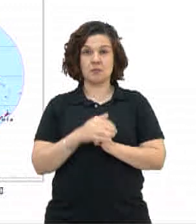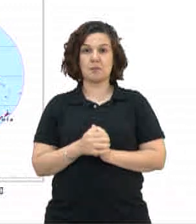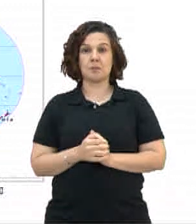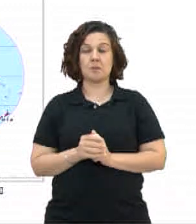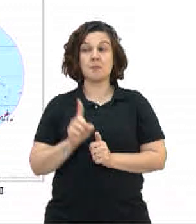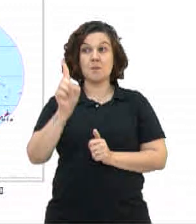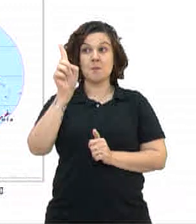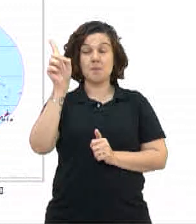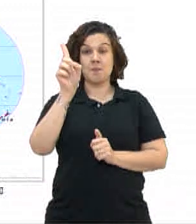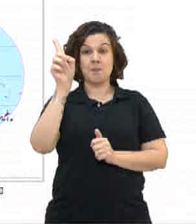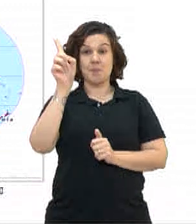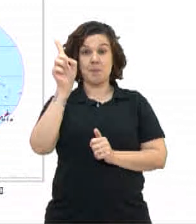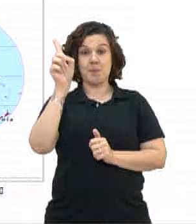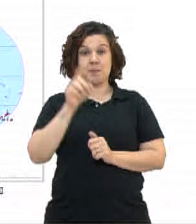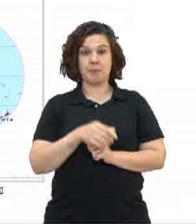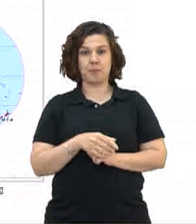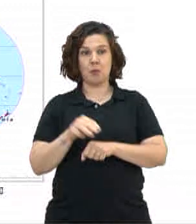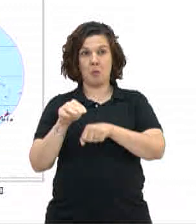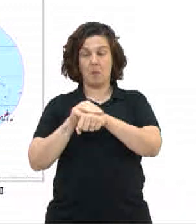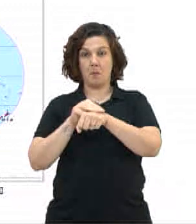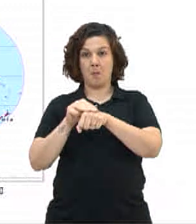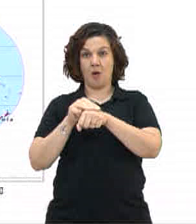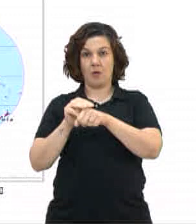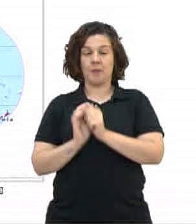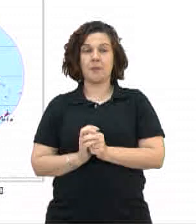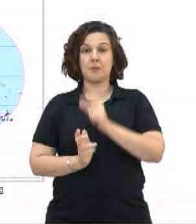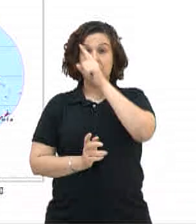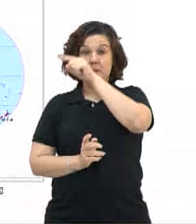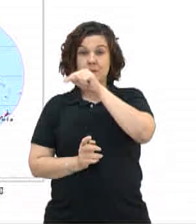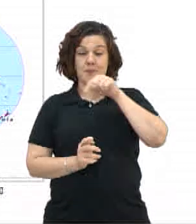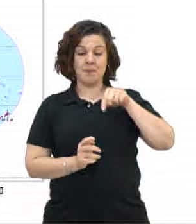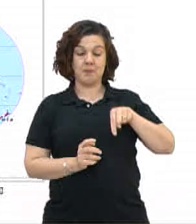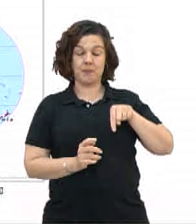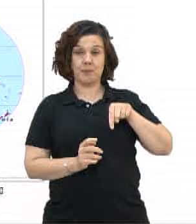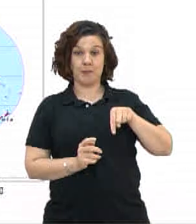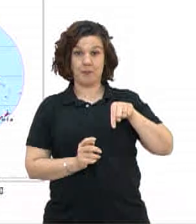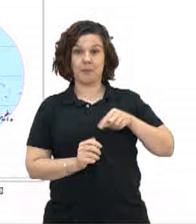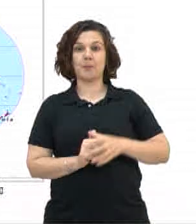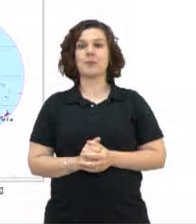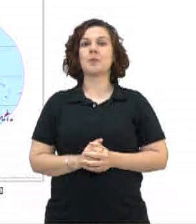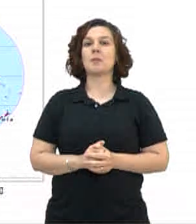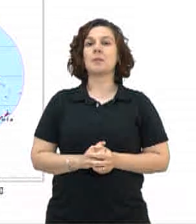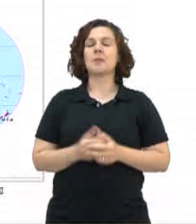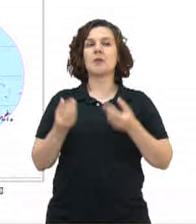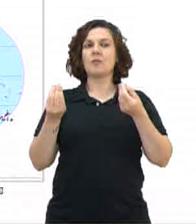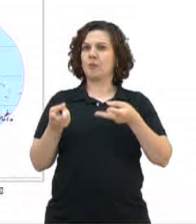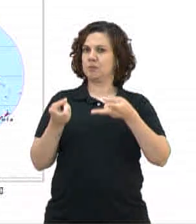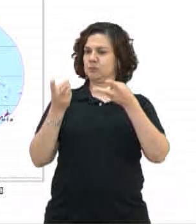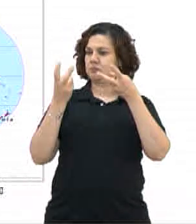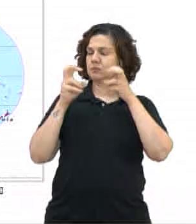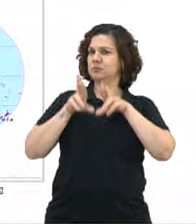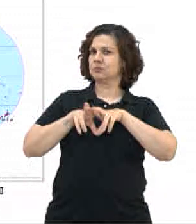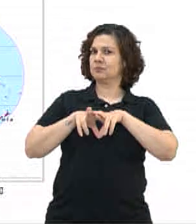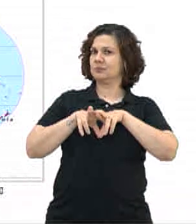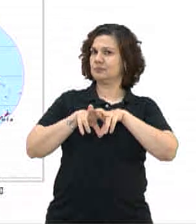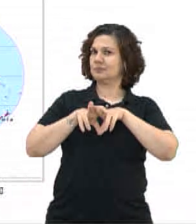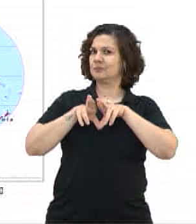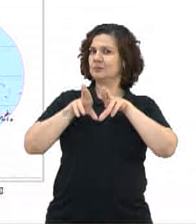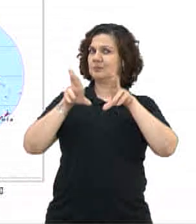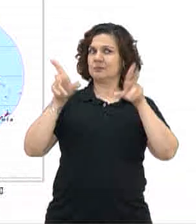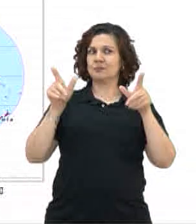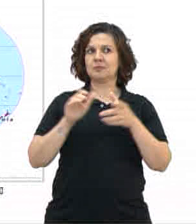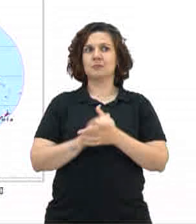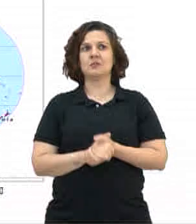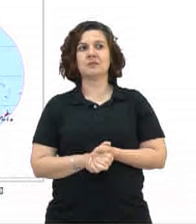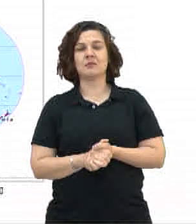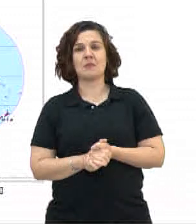superior esquerdo da sua tela com o mapa que você vê no canto inferior direito, com certeza você vai conseguir